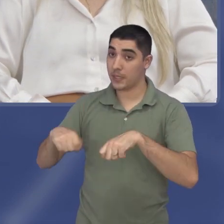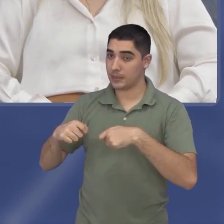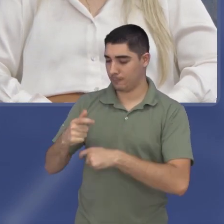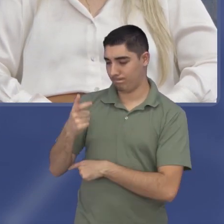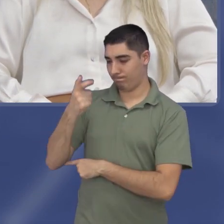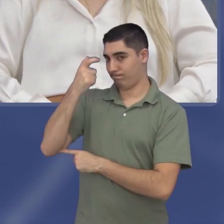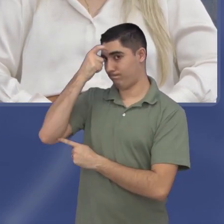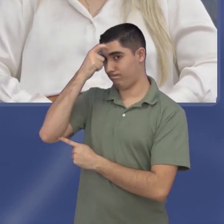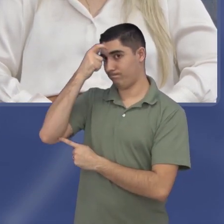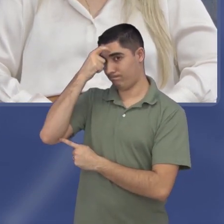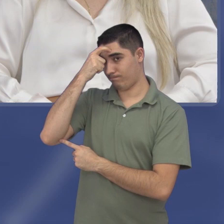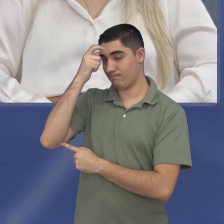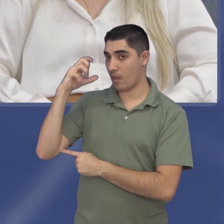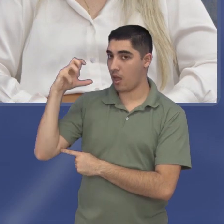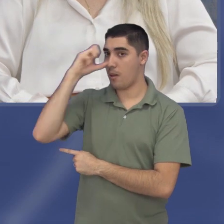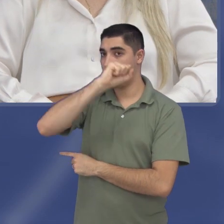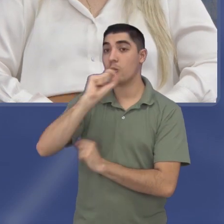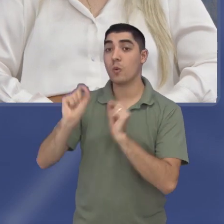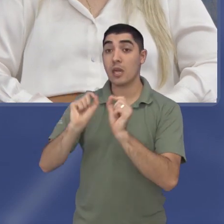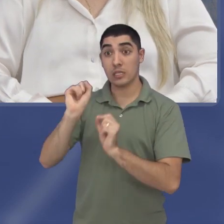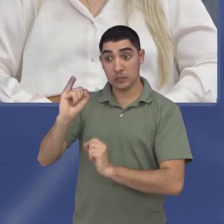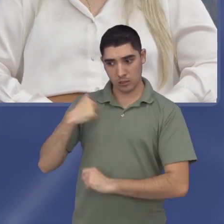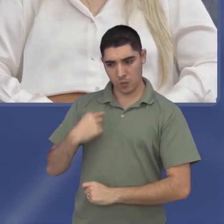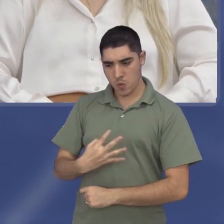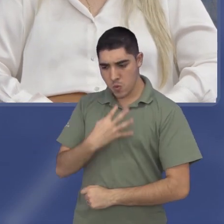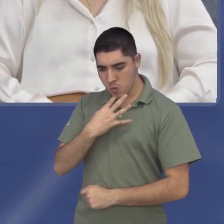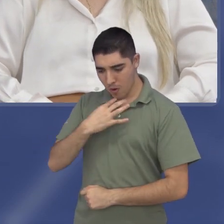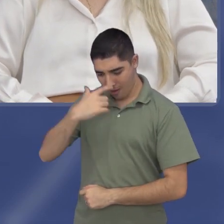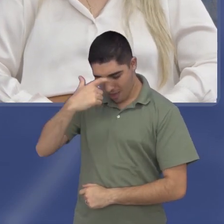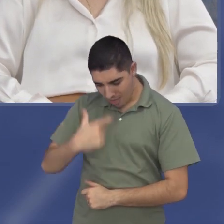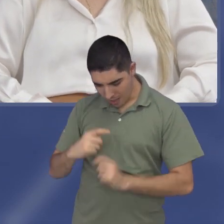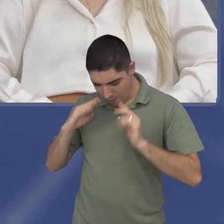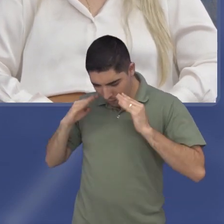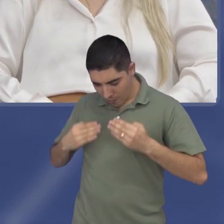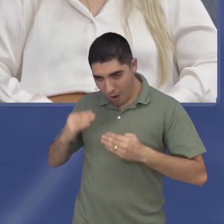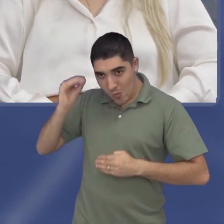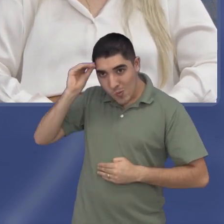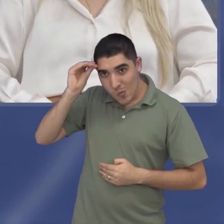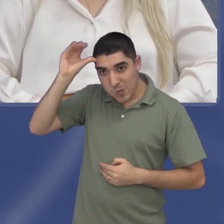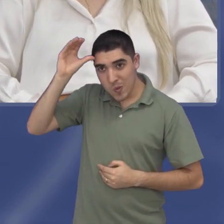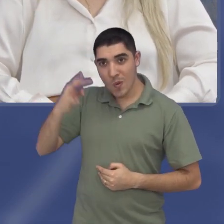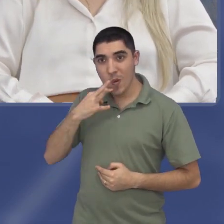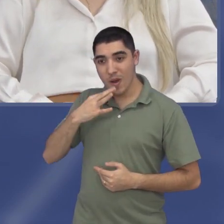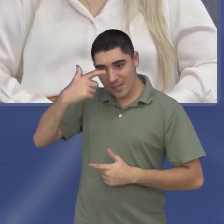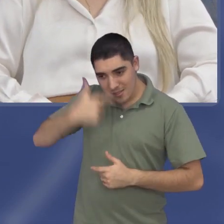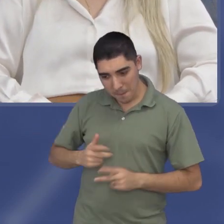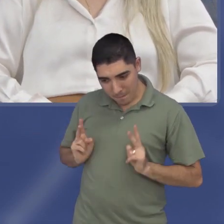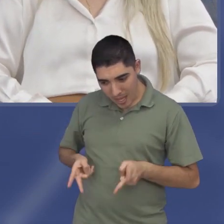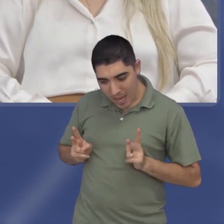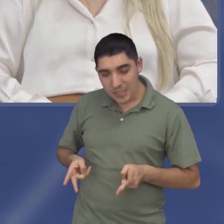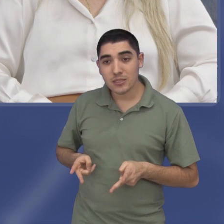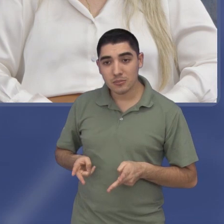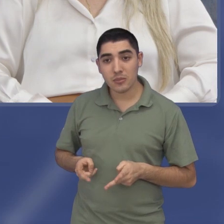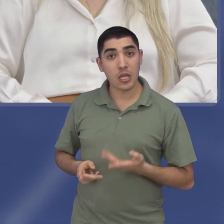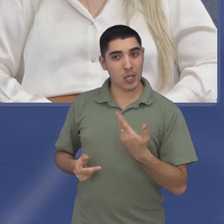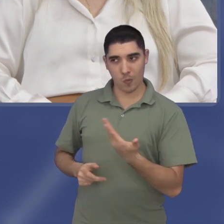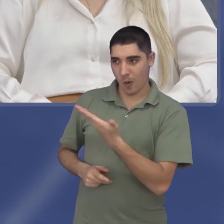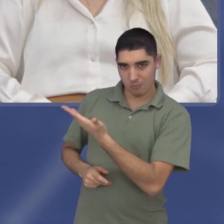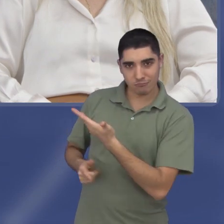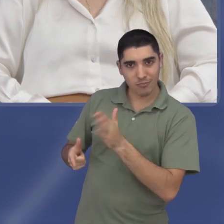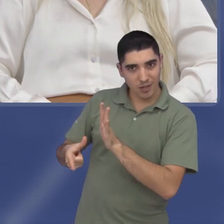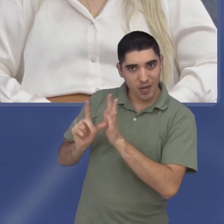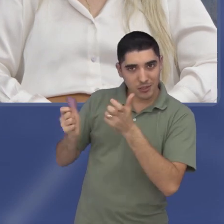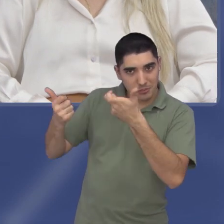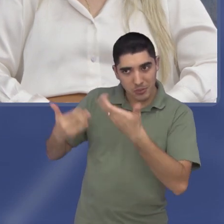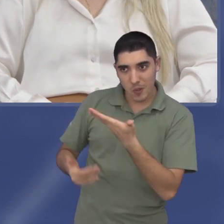E a autoconsciência, ela vem pelo autoconhecimento. Então, se observe, né? Tire isso que o meu colega, né, falou a